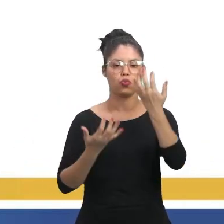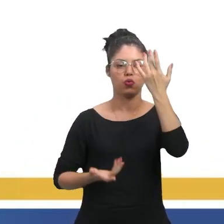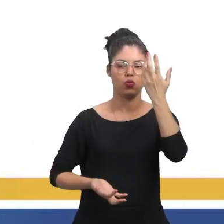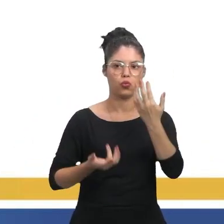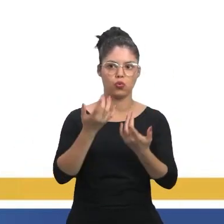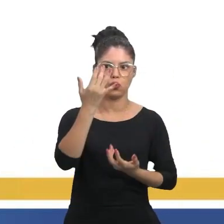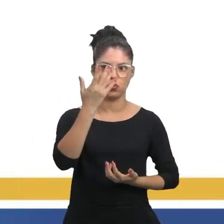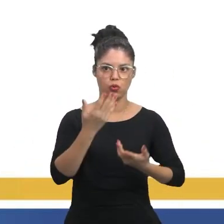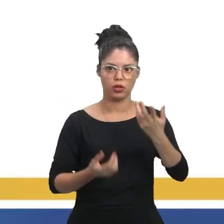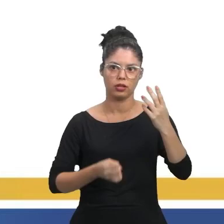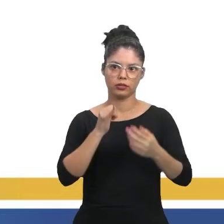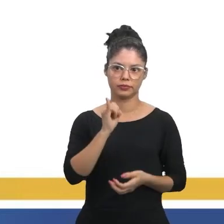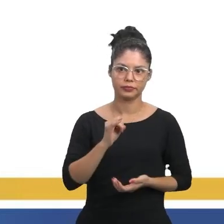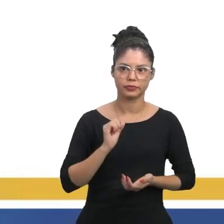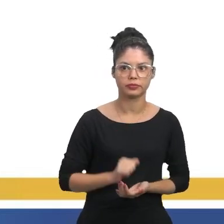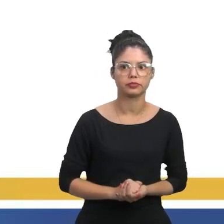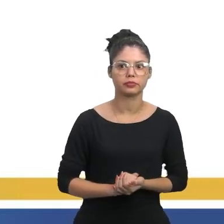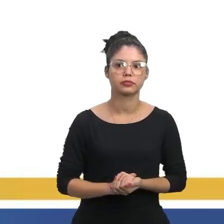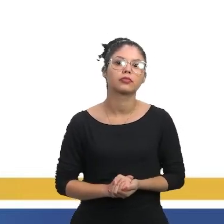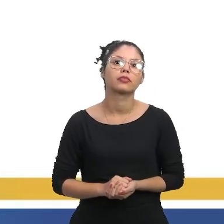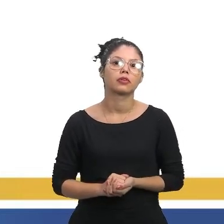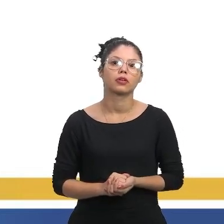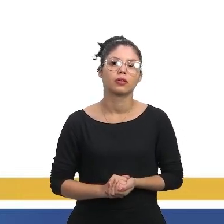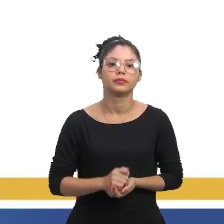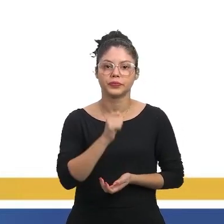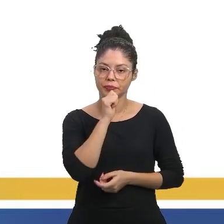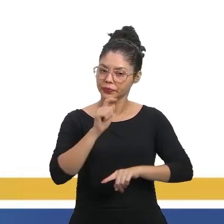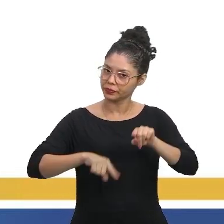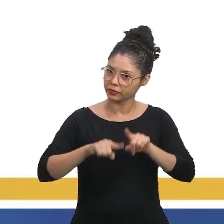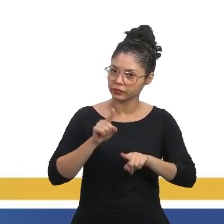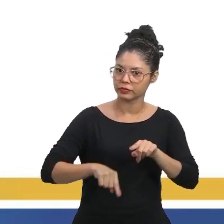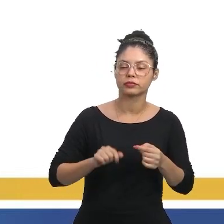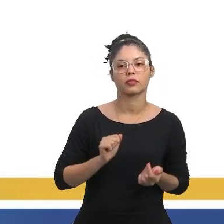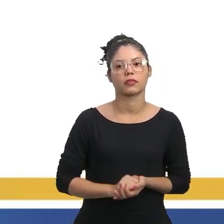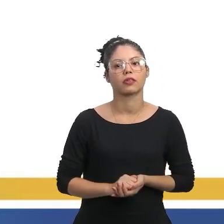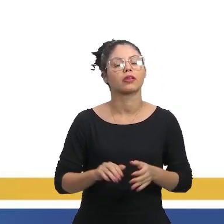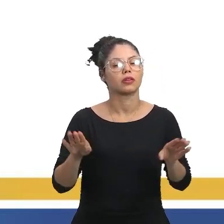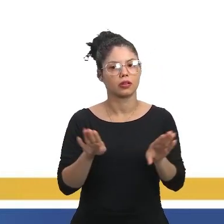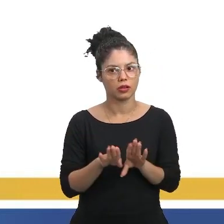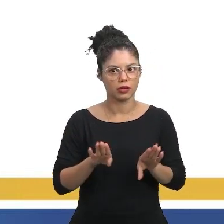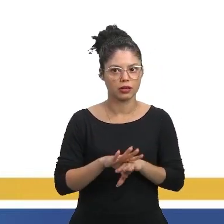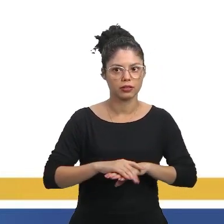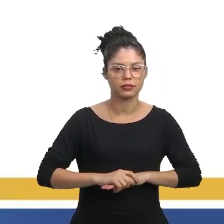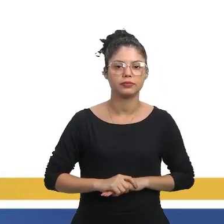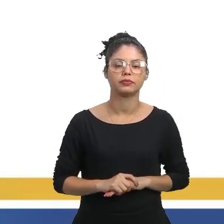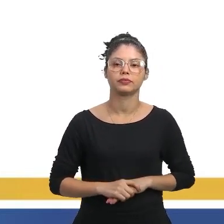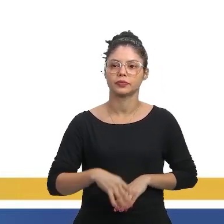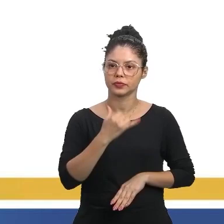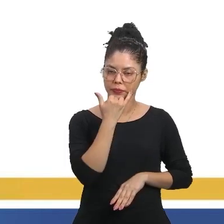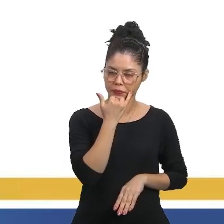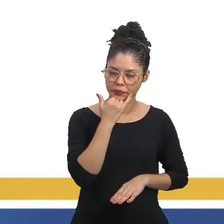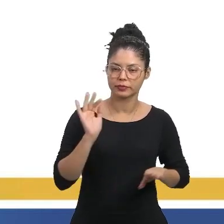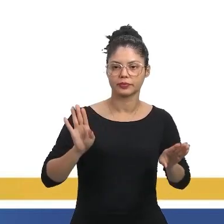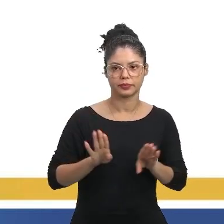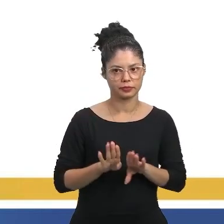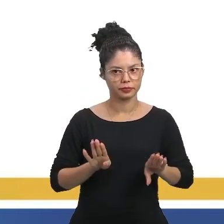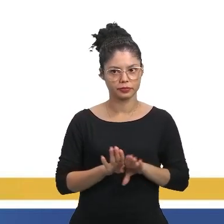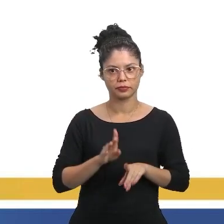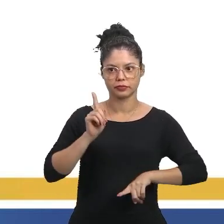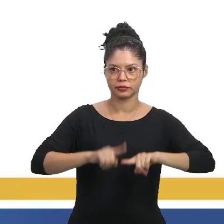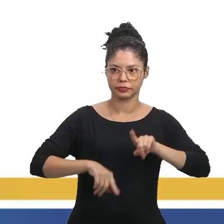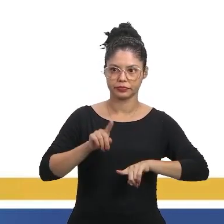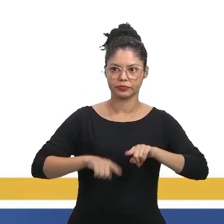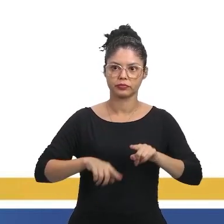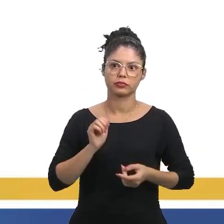mesma forma, se você disse que os que saem do carro é matéria, então da lareira, também é